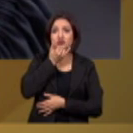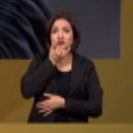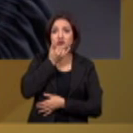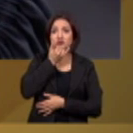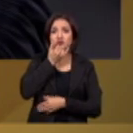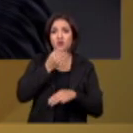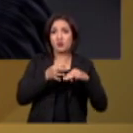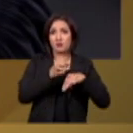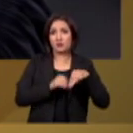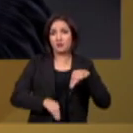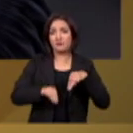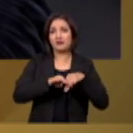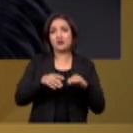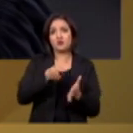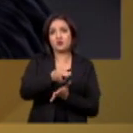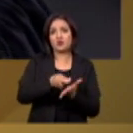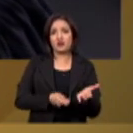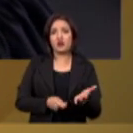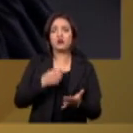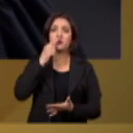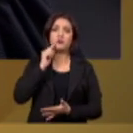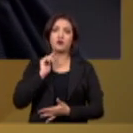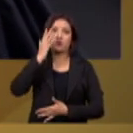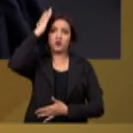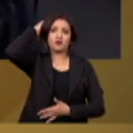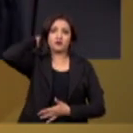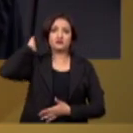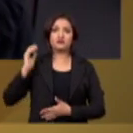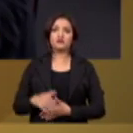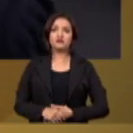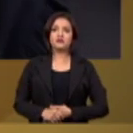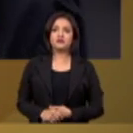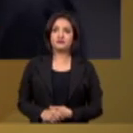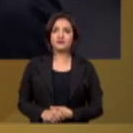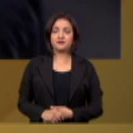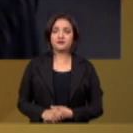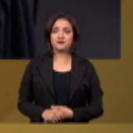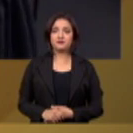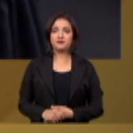sua excelência o relatório excelentíssimo senhor ministro marco aurélio